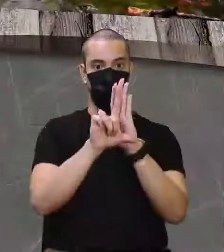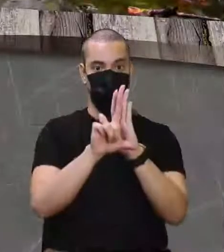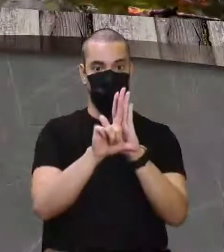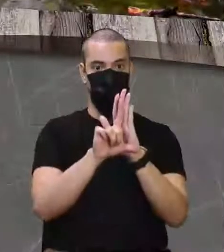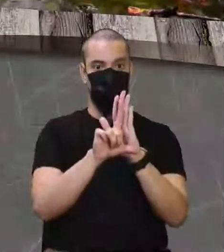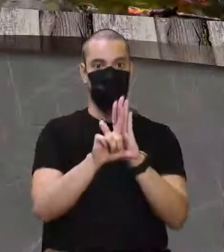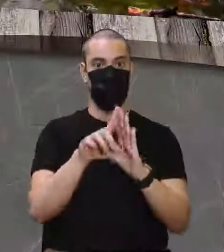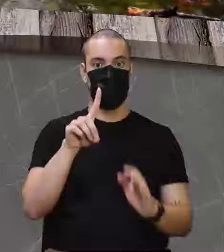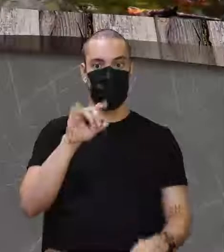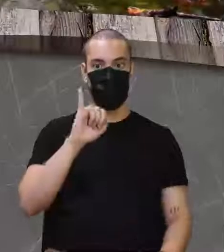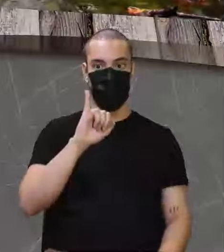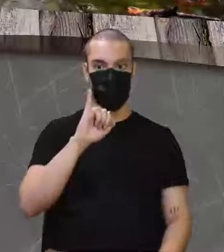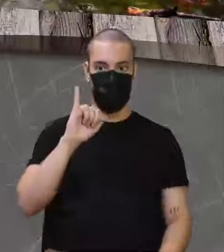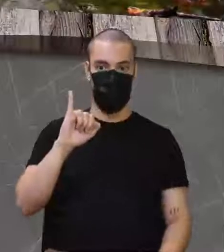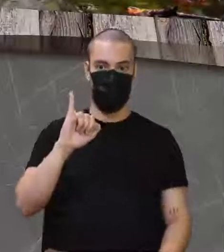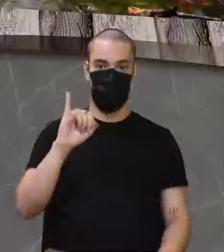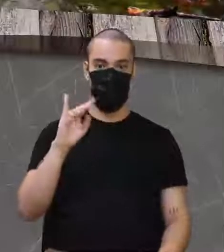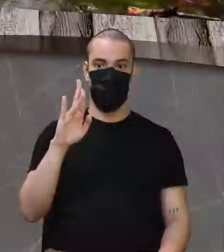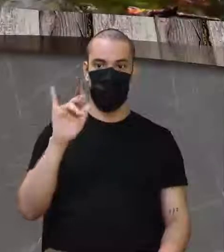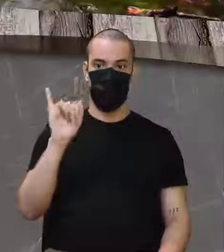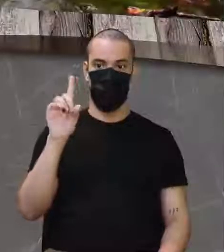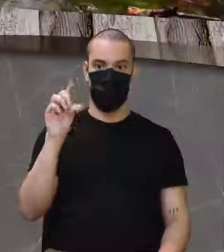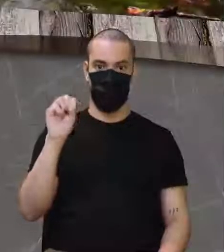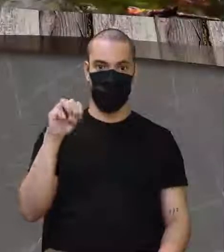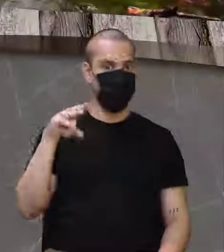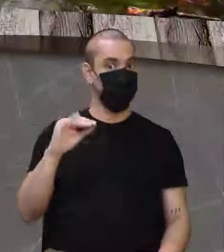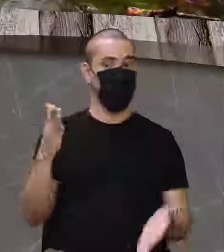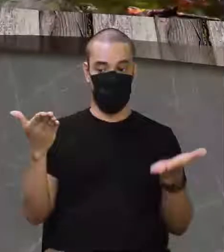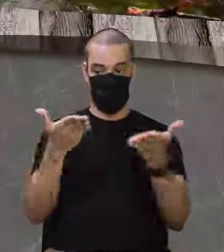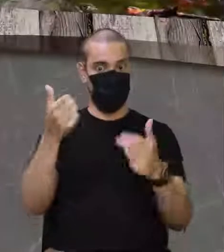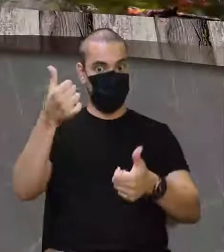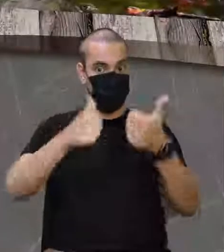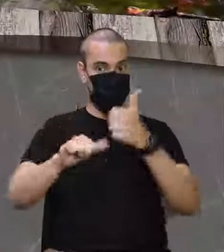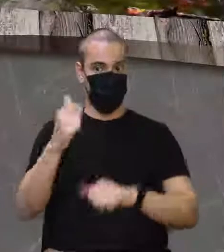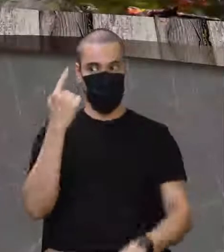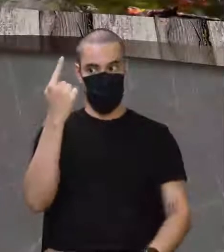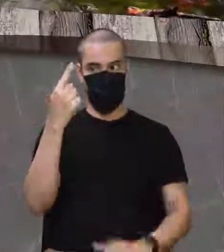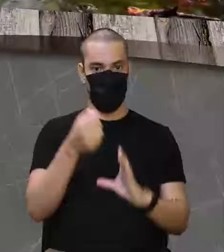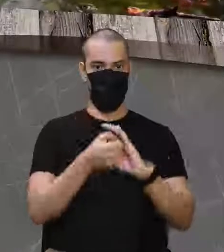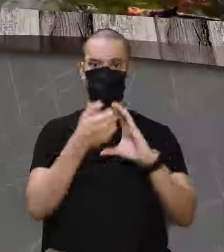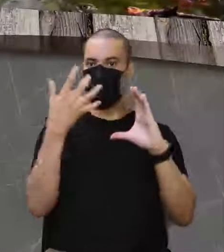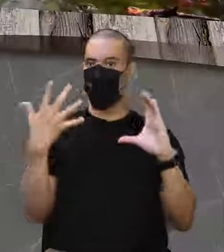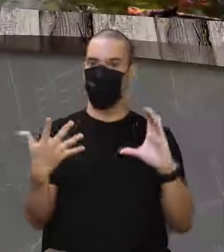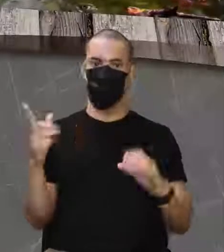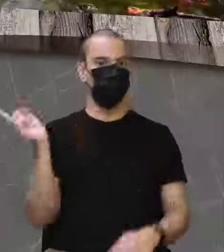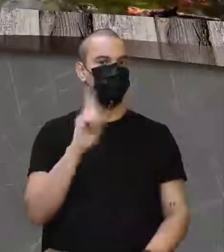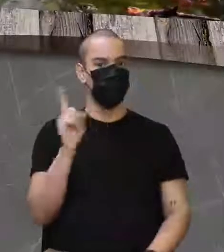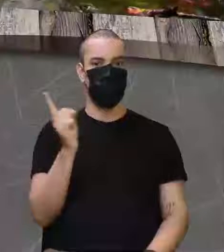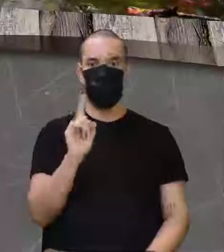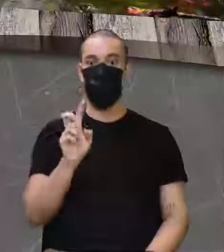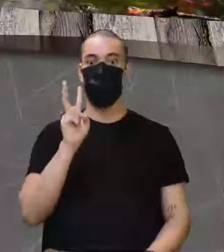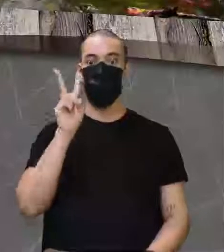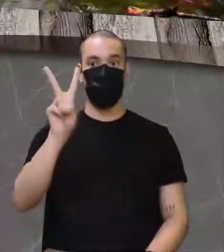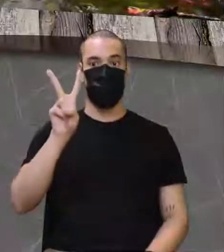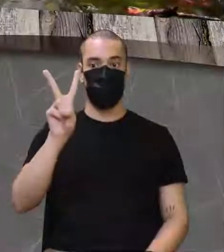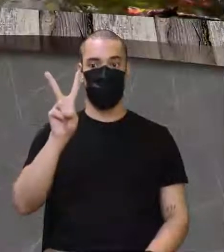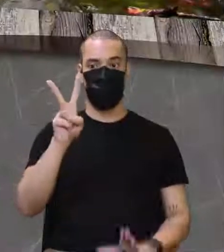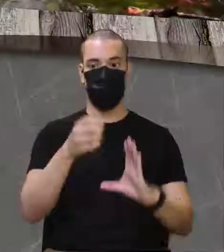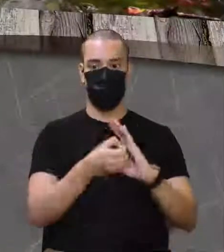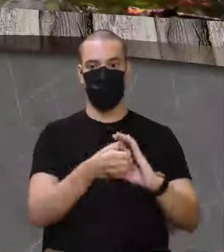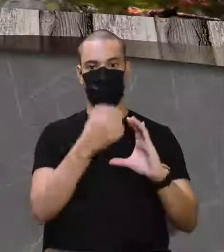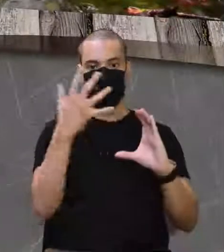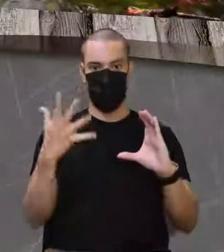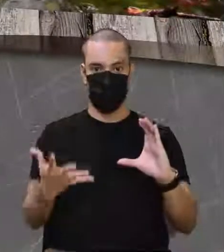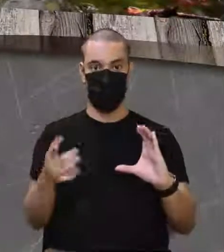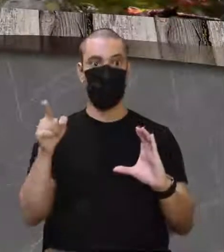do dihibridismo. Ou seja, nós não vamos analisar agora uma característica, agora a gente vai falar sobre 2 características.